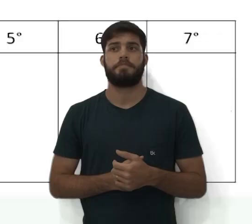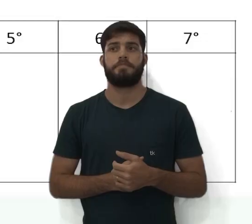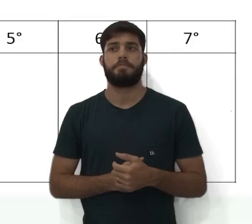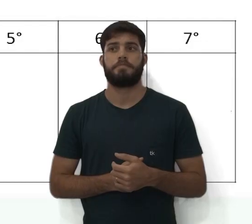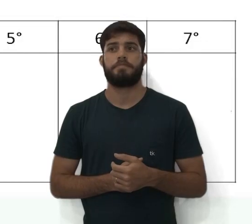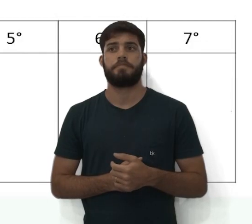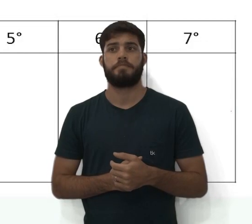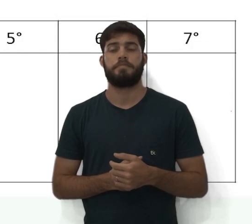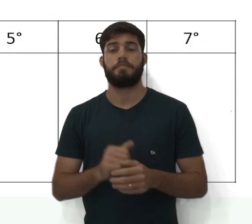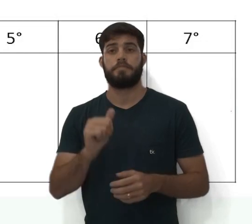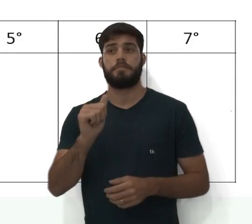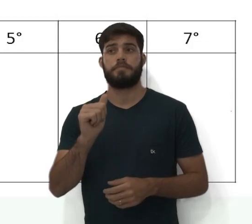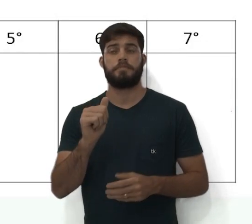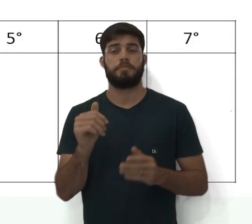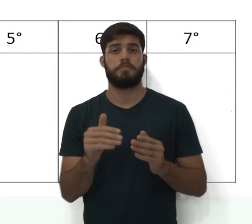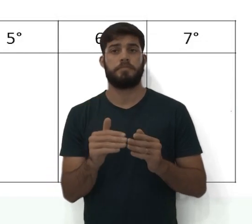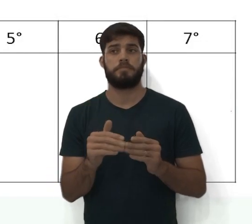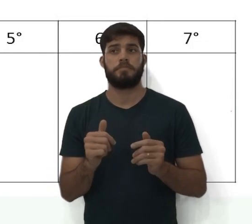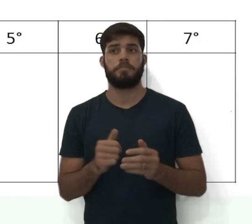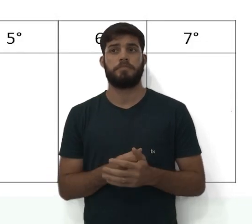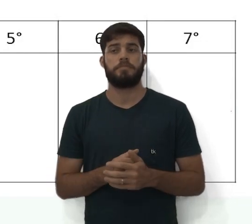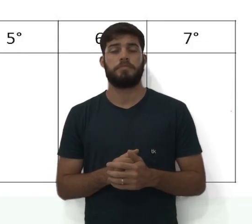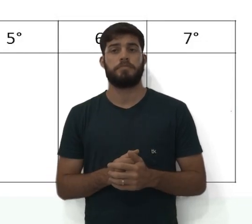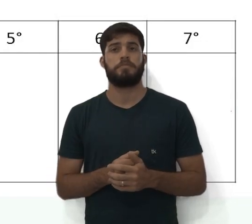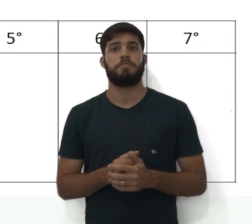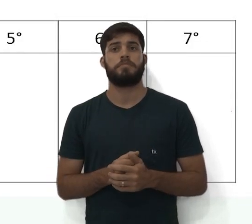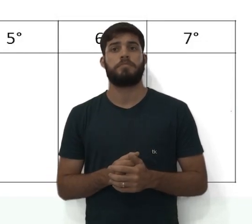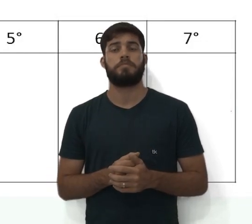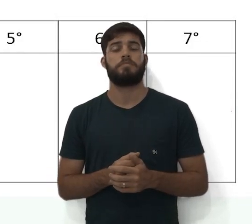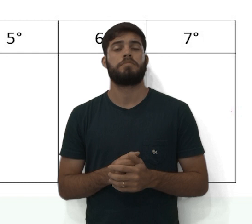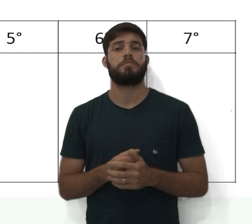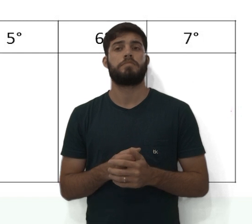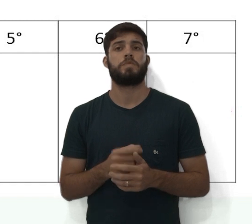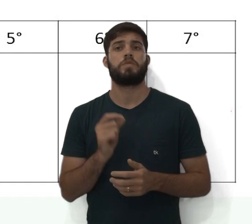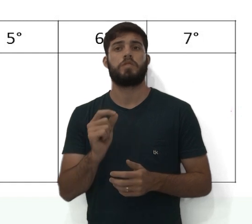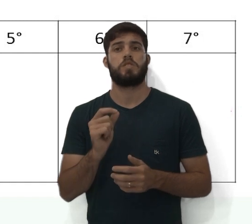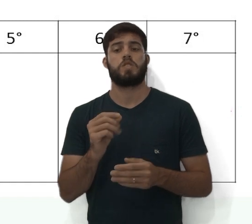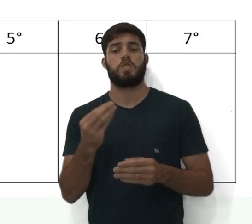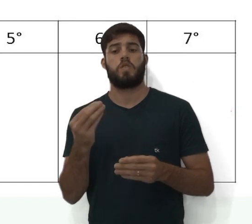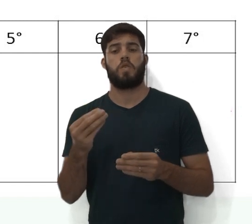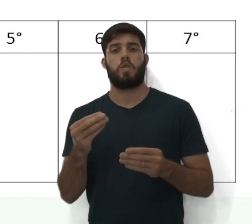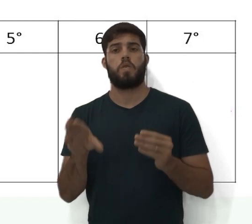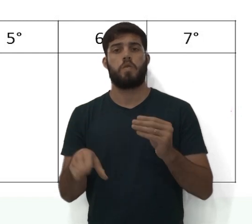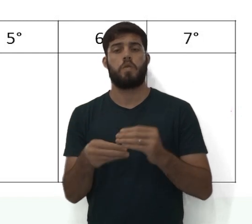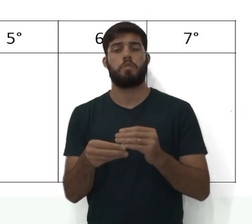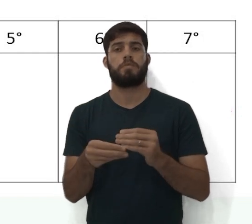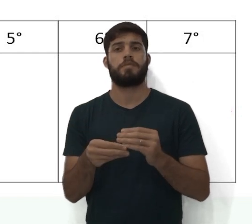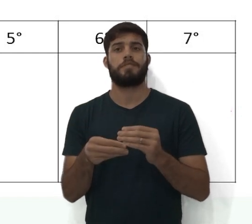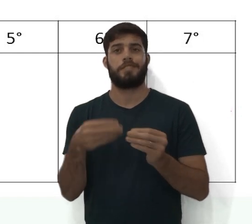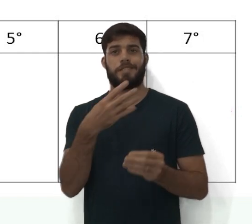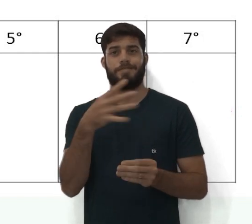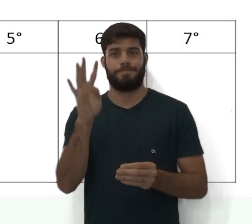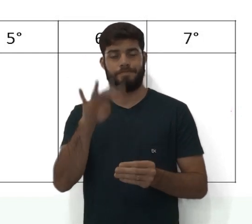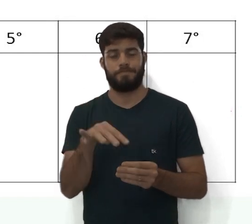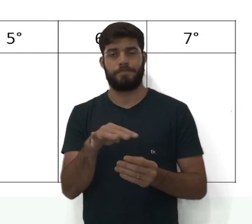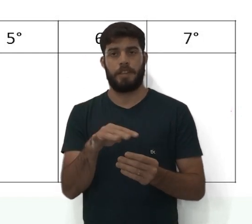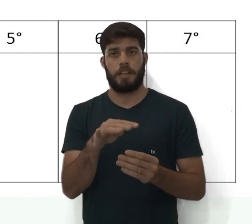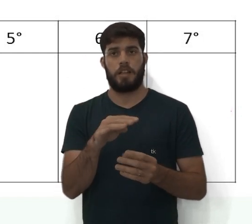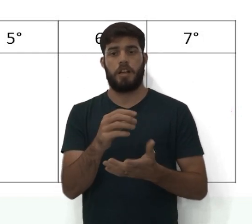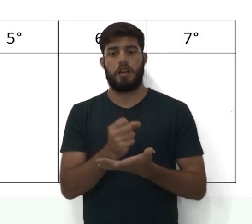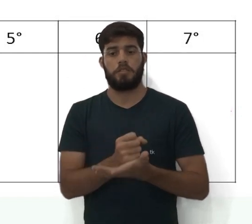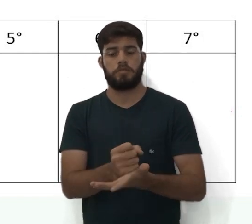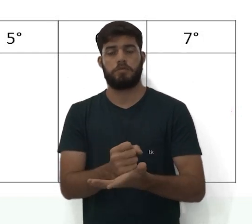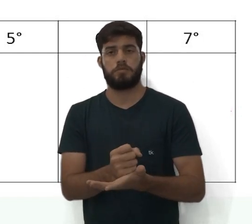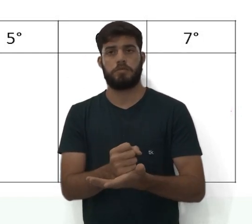letra A pediu o seguinte: para vocês preencherem a tabela, não é? Ajudando o Rodrigo a